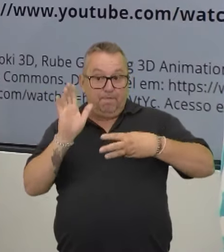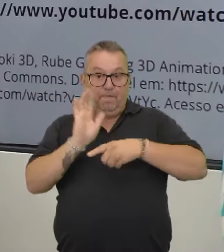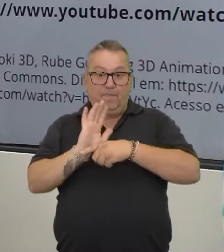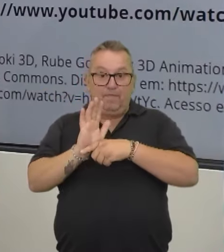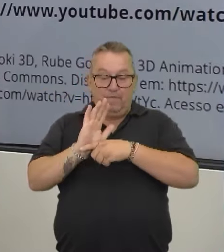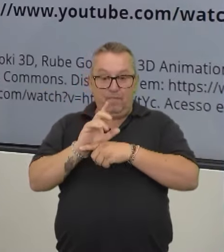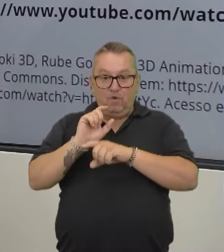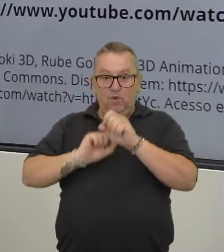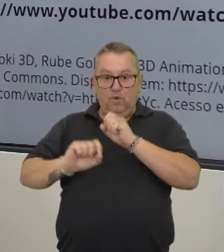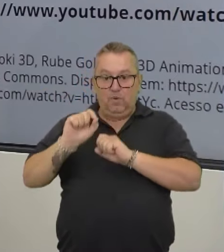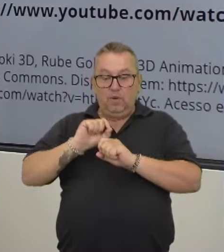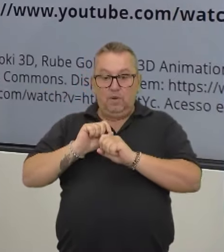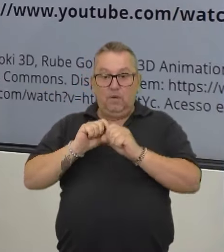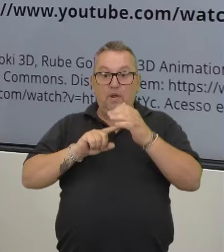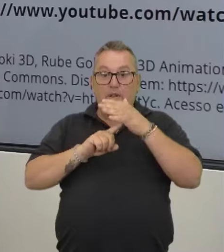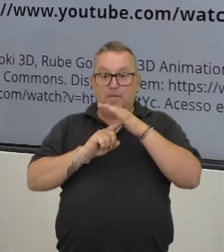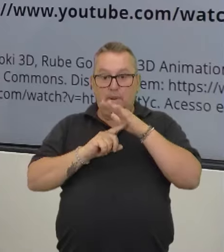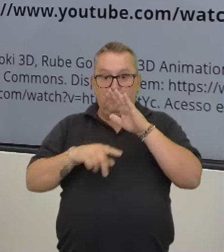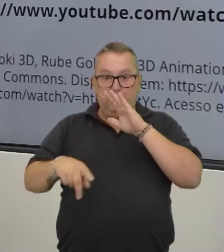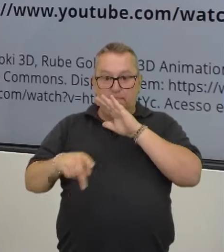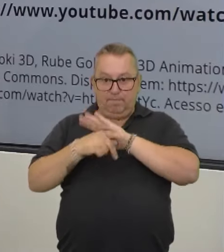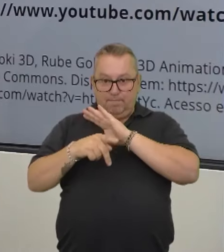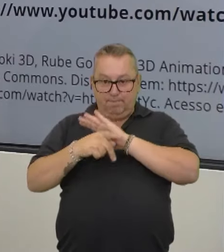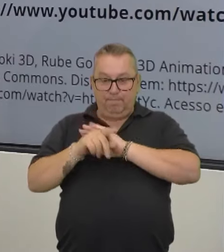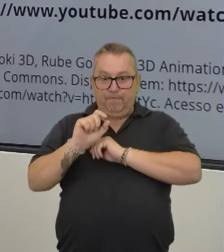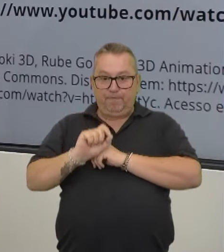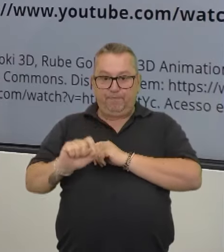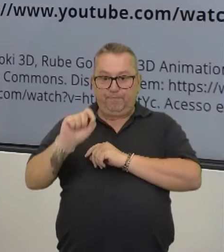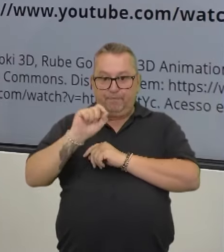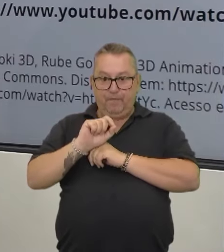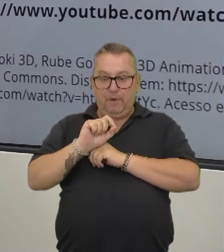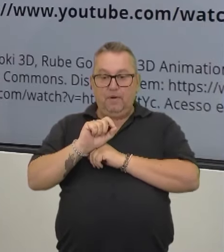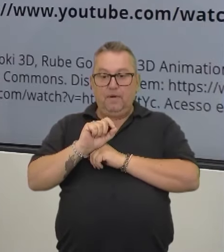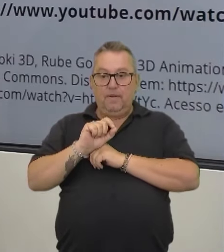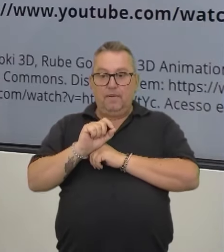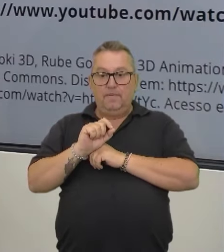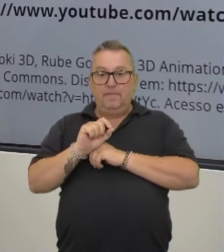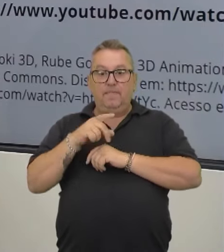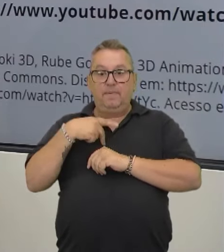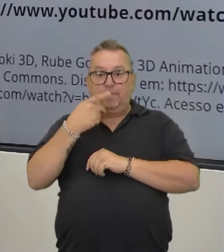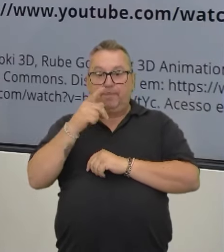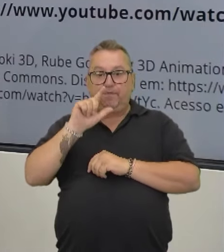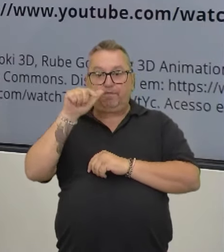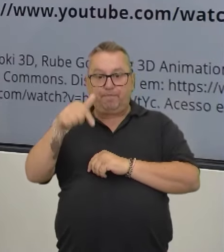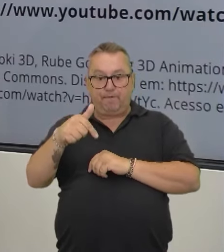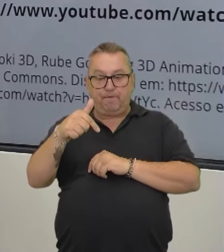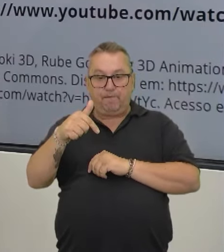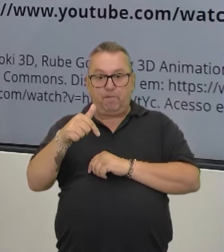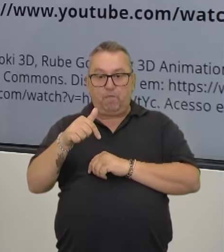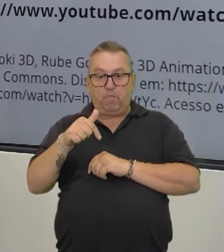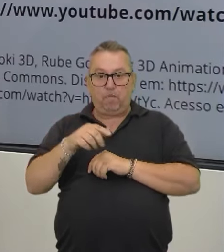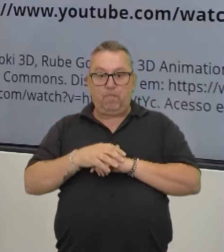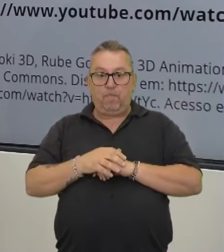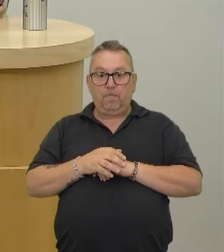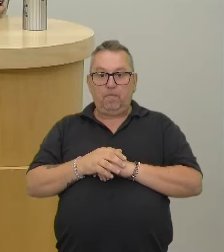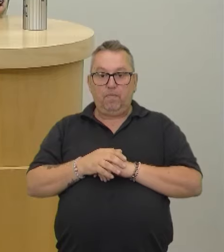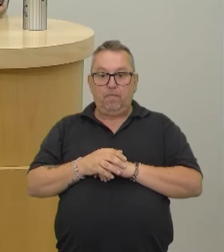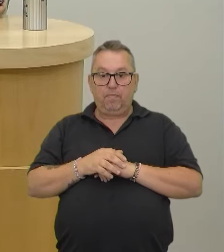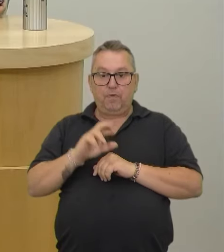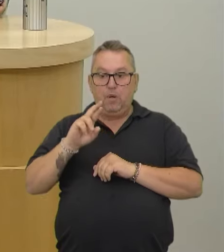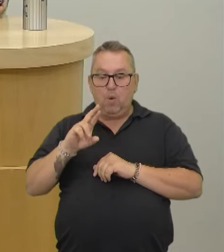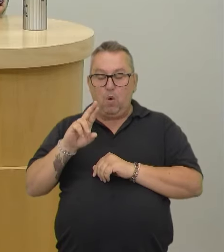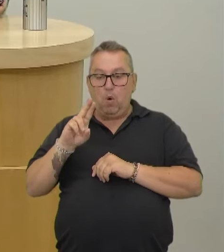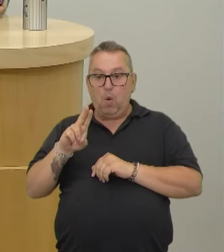o que são essas máquinas de reação em cadeia, essa máquina, né, de Ruby Goldberg, que a gente vai falar depois que vocês verem os vídeos. Como é o nome de novo? Ruby